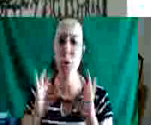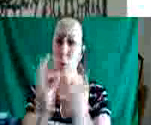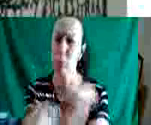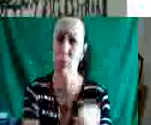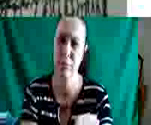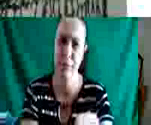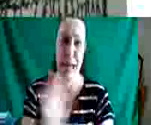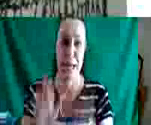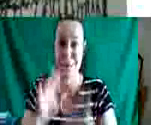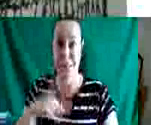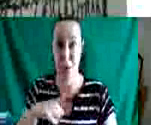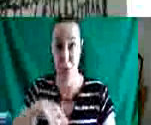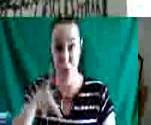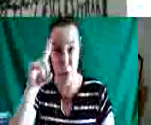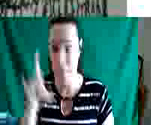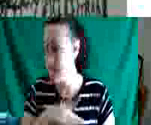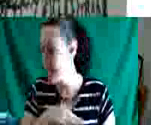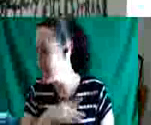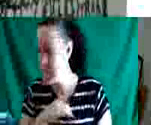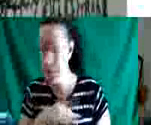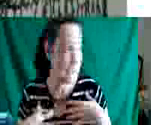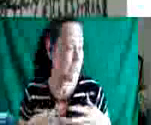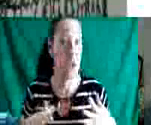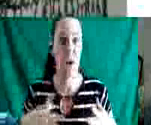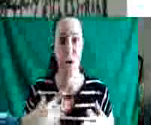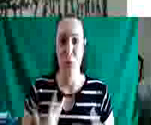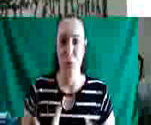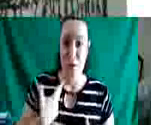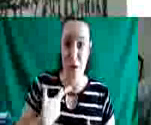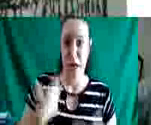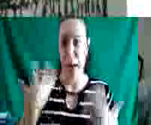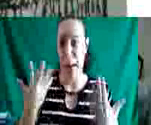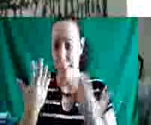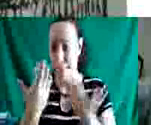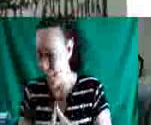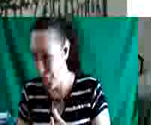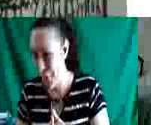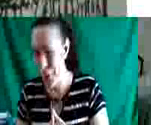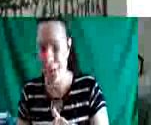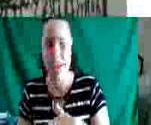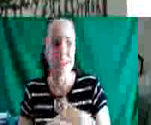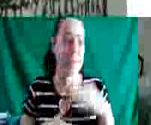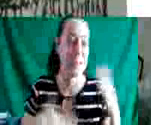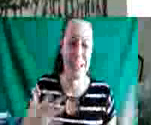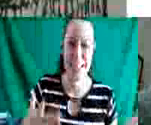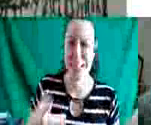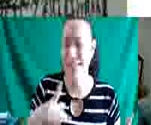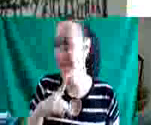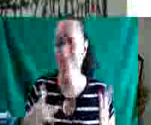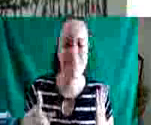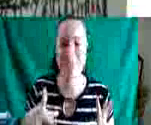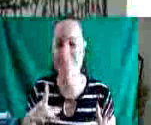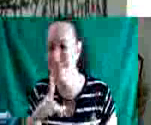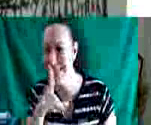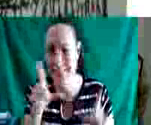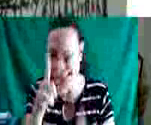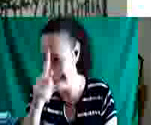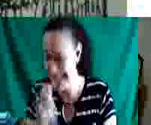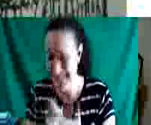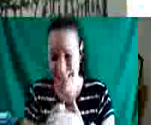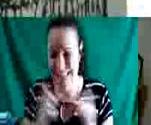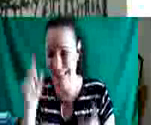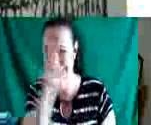exame, aquela cirurgia, aquela prova, aquela decisão difícil de ser tomada, né? Mas nada como a fé